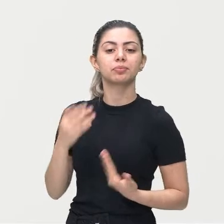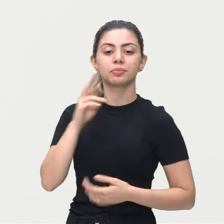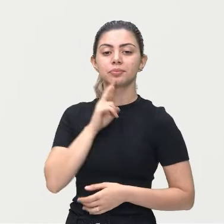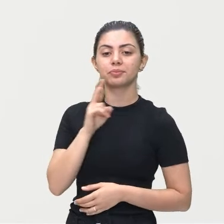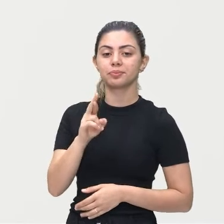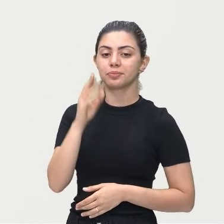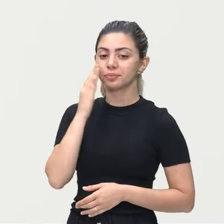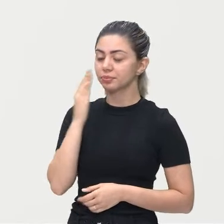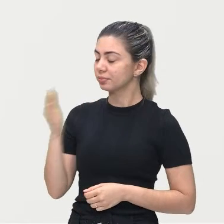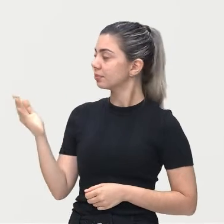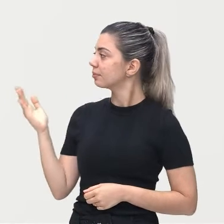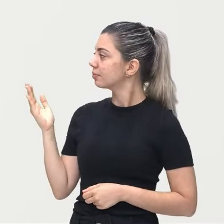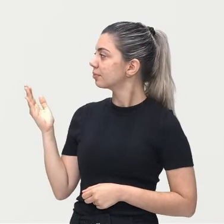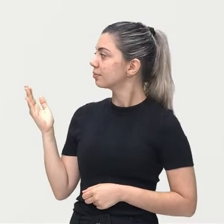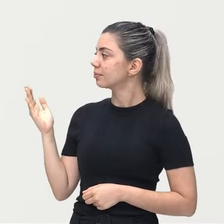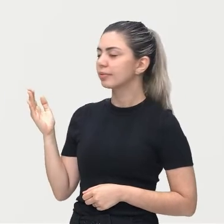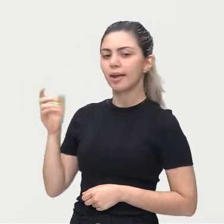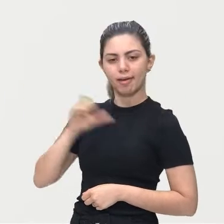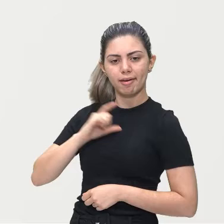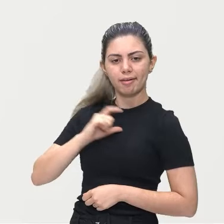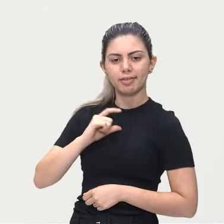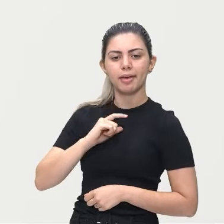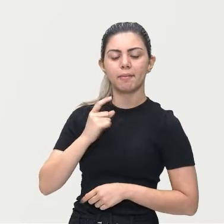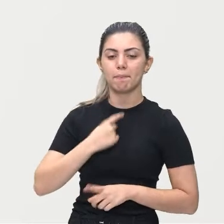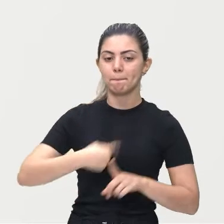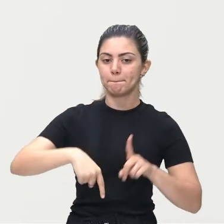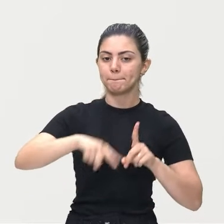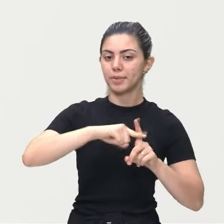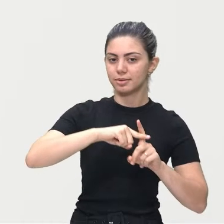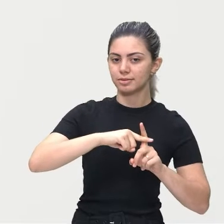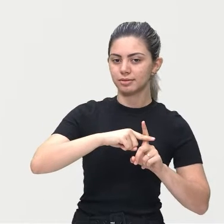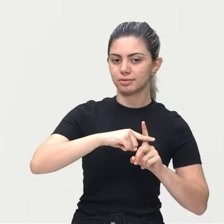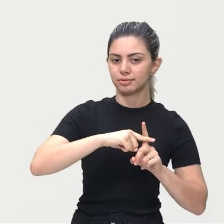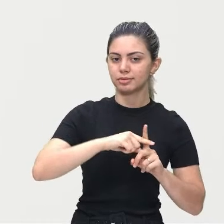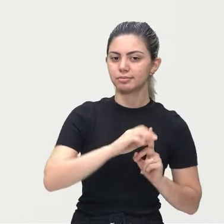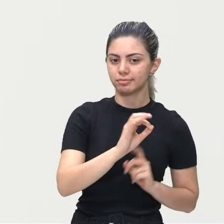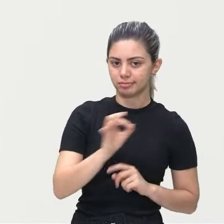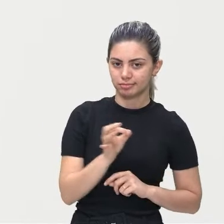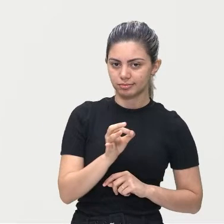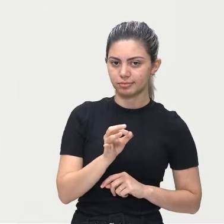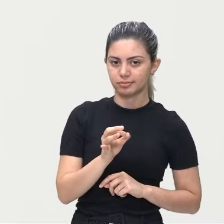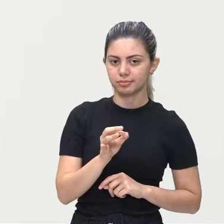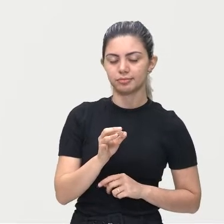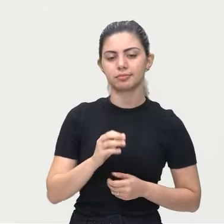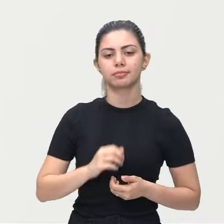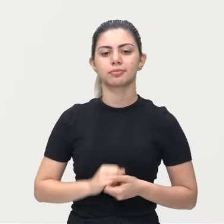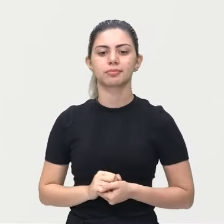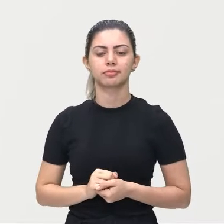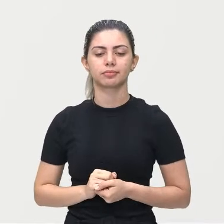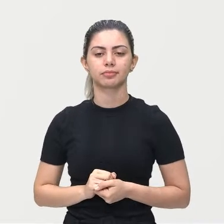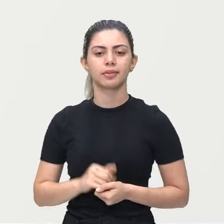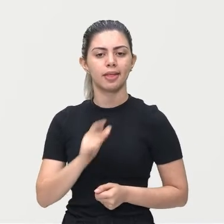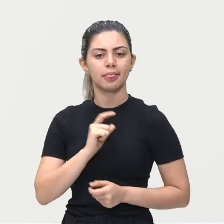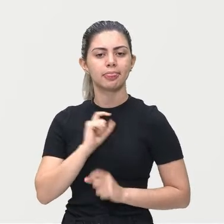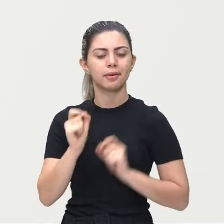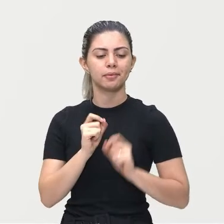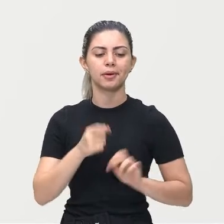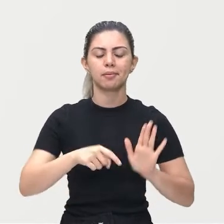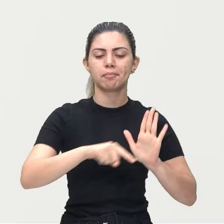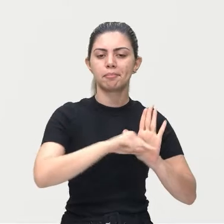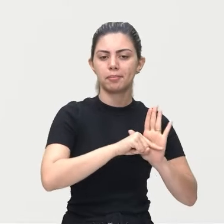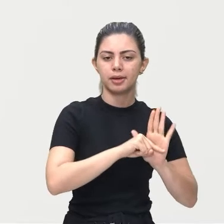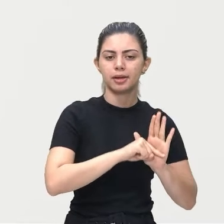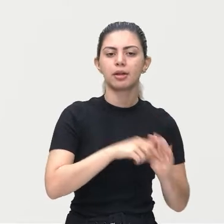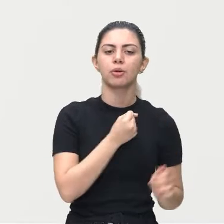olha, se tornou positivo aqui, na verdade, porque aqui que eu estou trabalhando, eu tenho uma subtração, eu tenho um